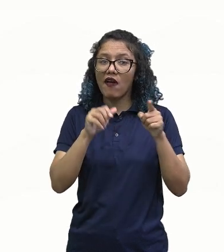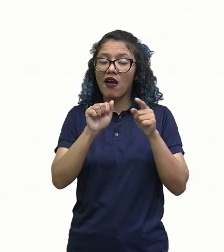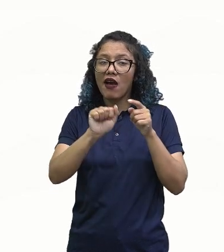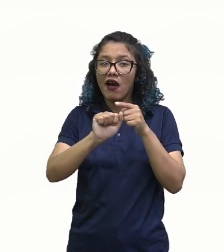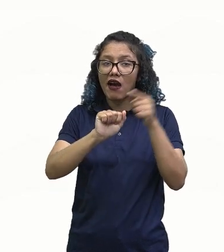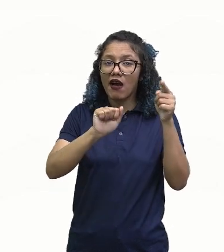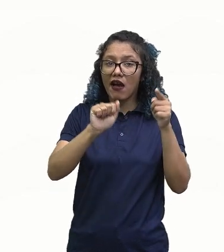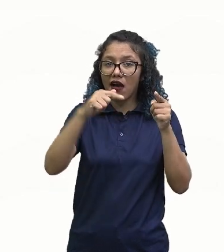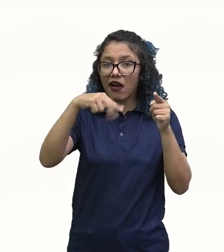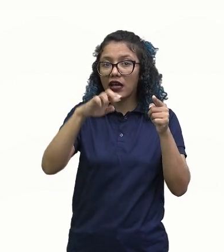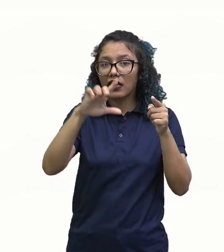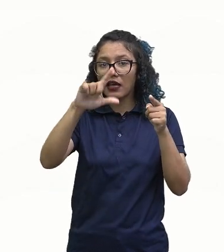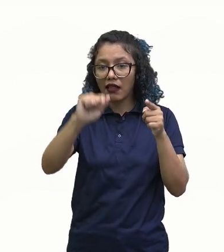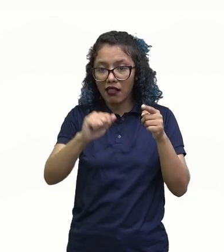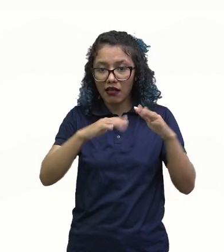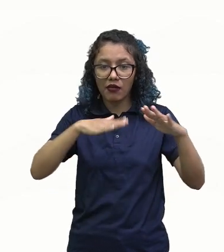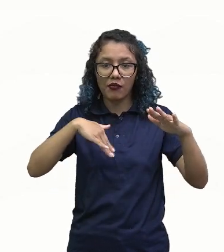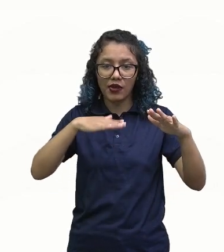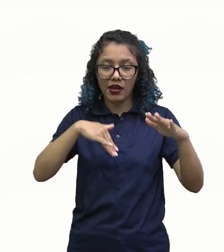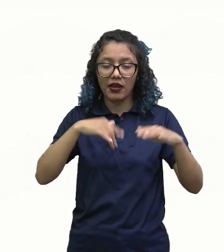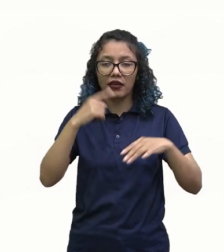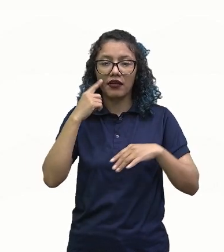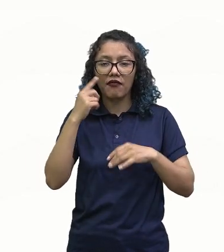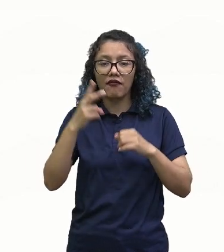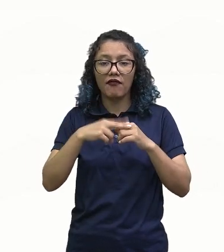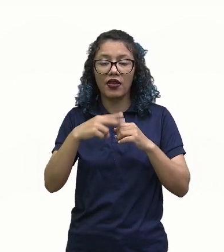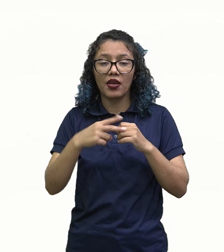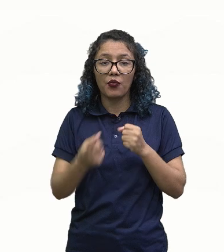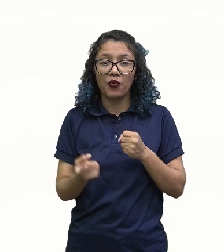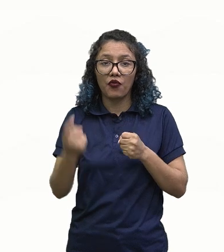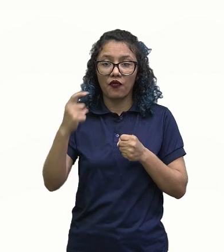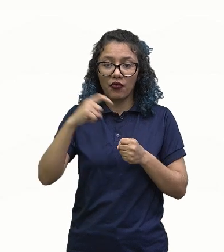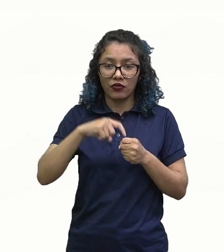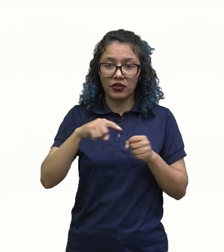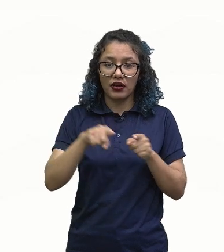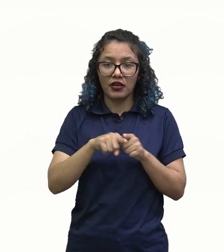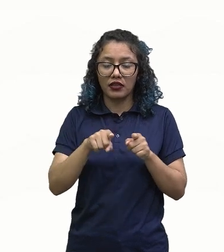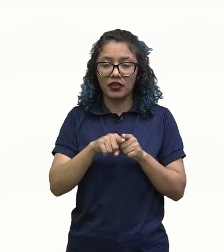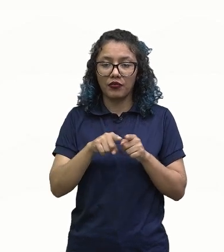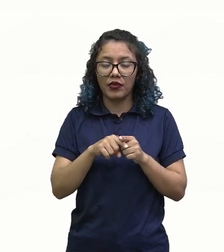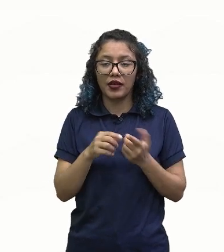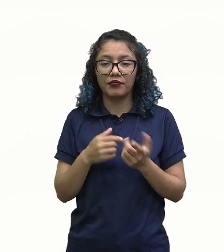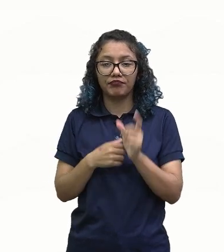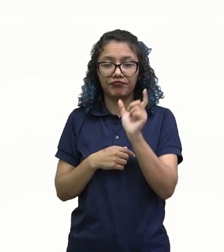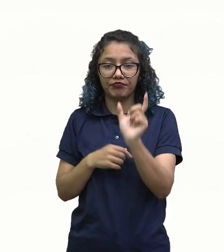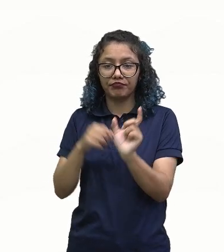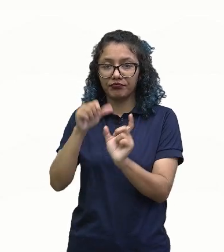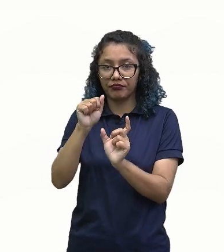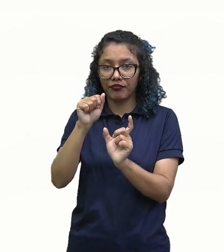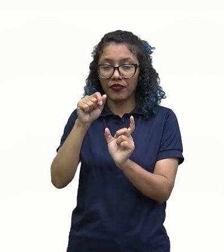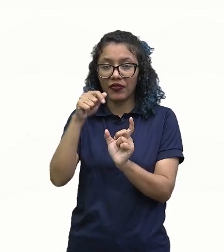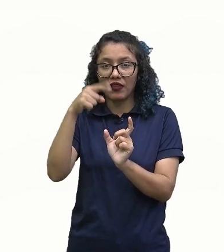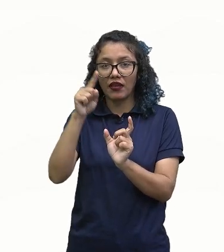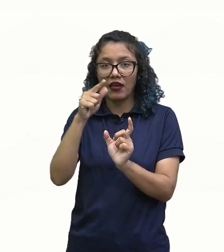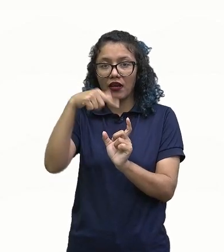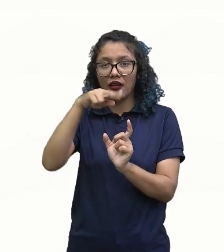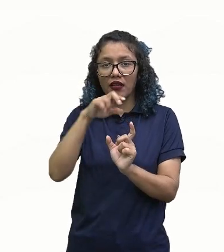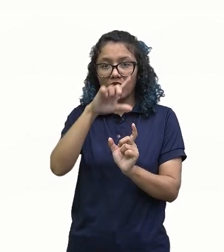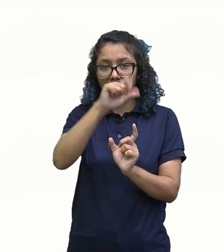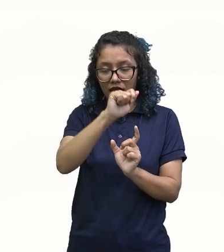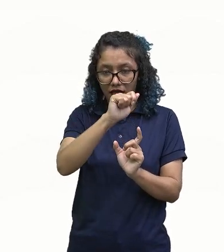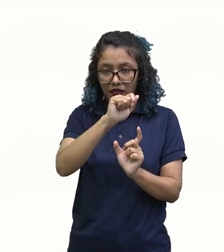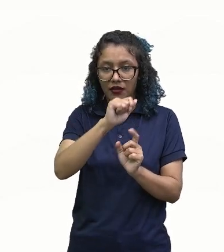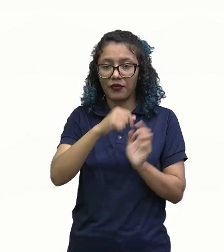o verbo voltar, né? E nós temos aqui a palavra aquela, que é justamente aqui,